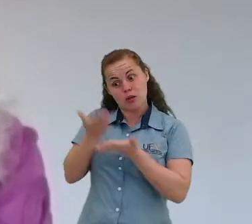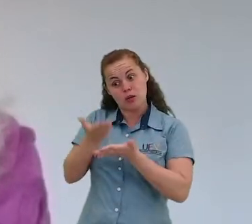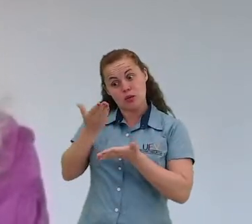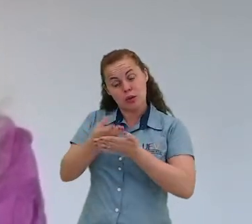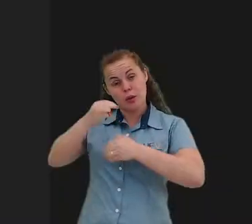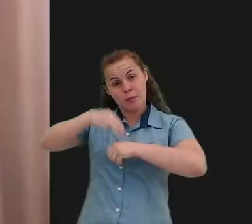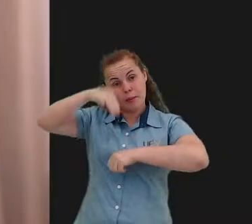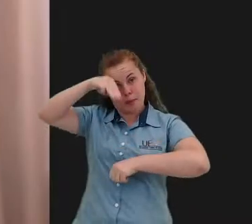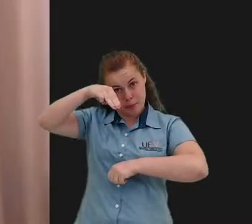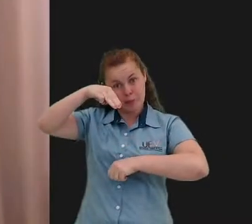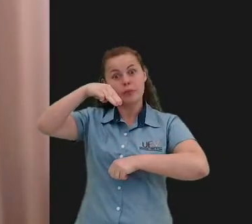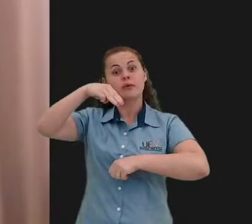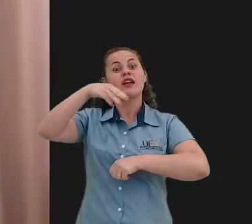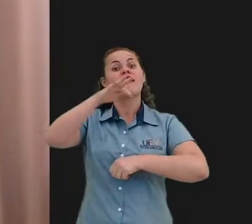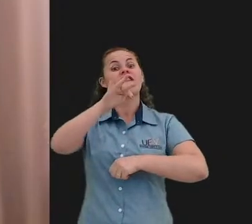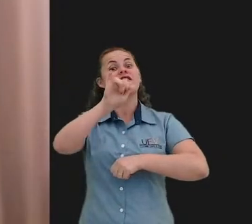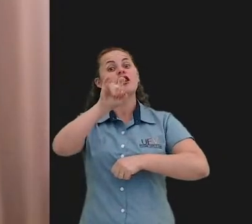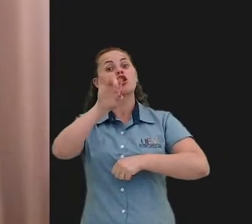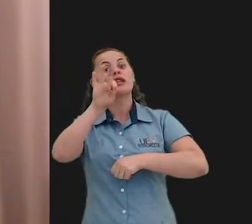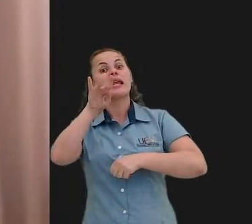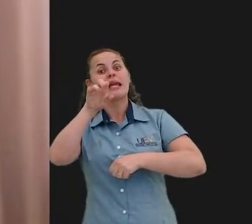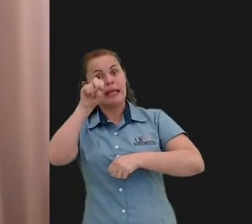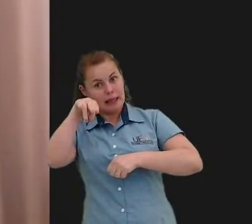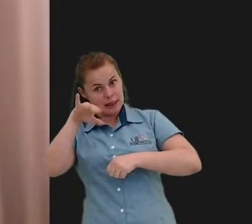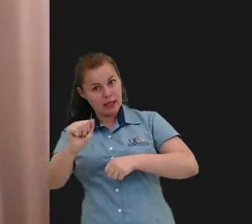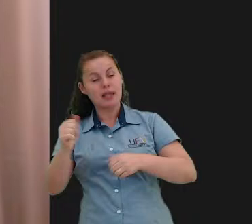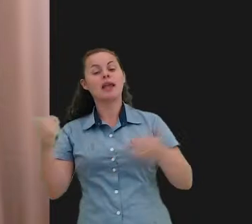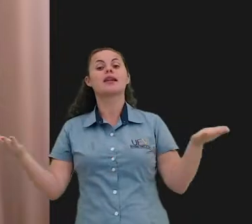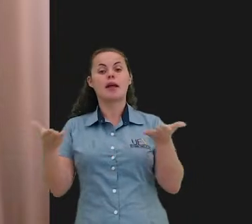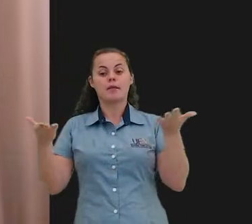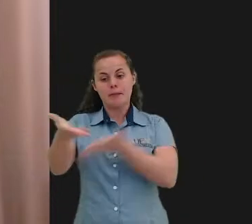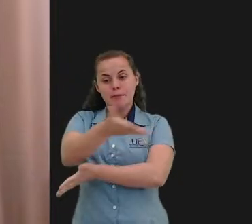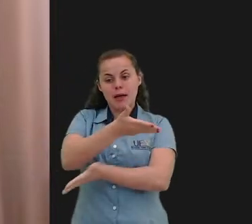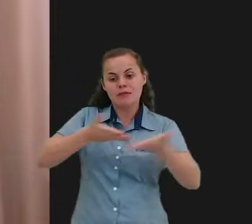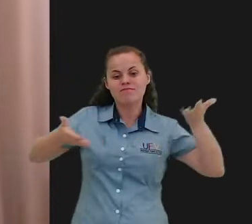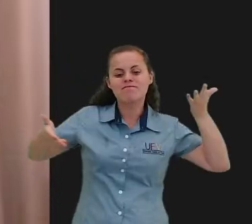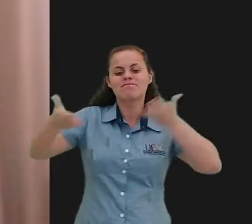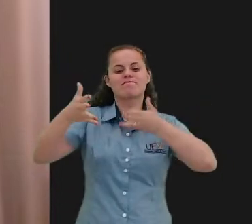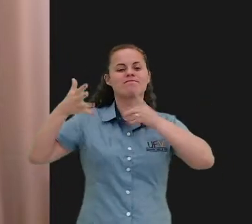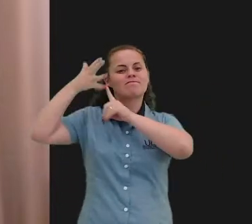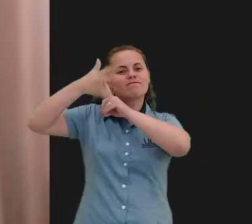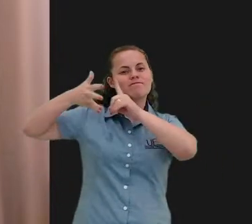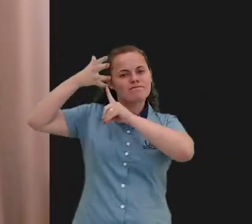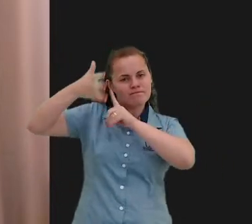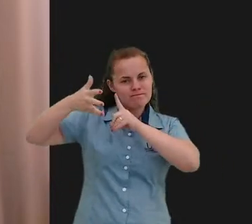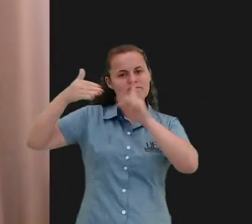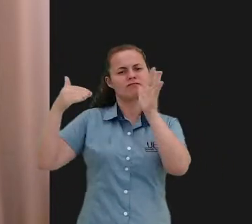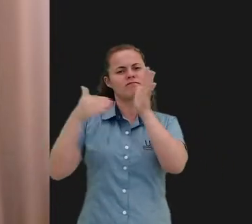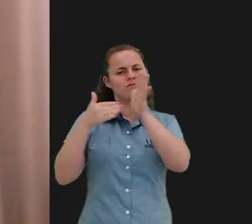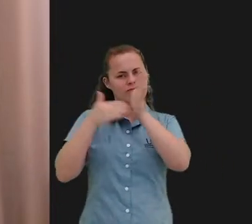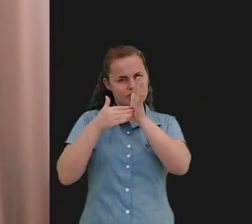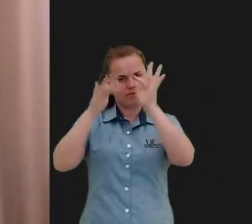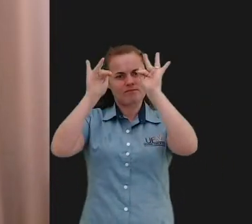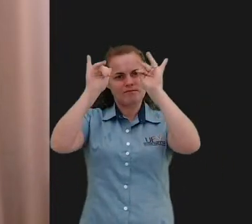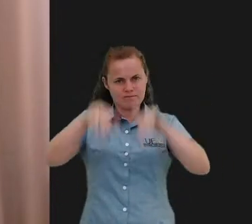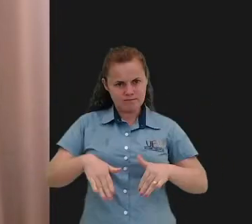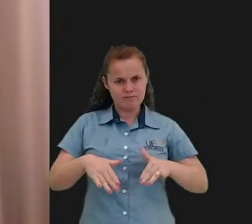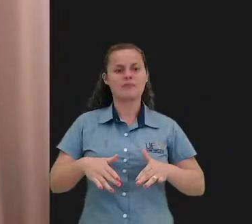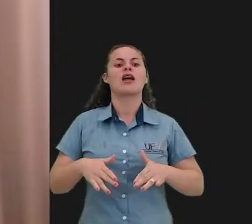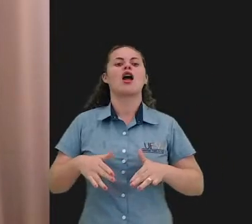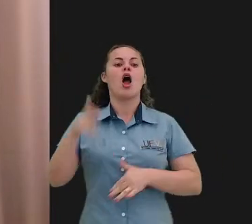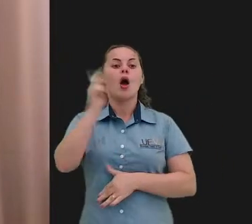mestrado no programa de fitotecnia, que atuará na mediação de nossa palestra de encerramento, que será proferida pela